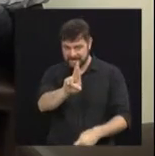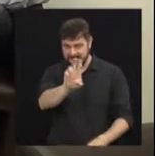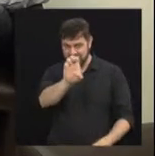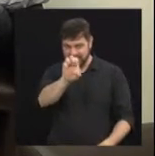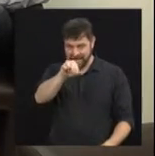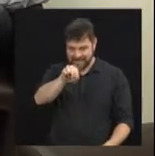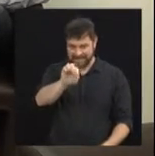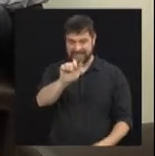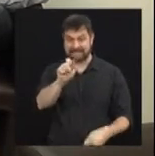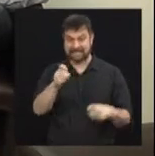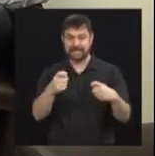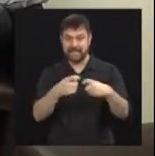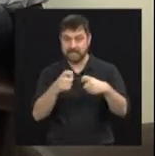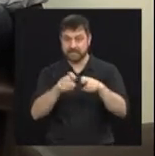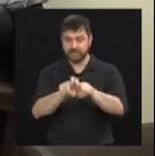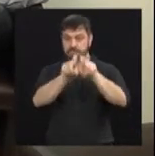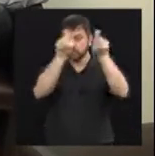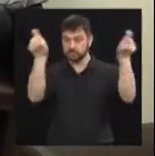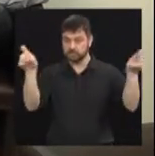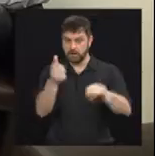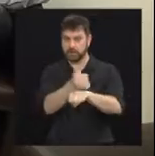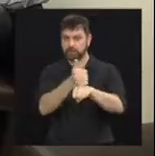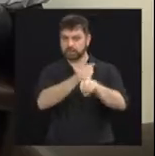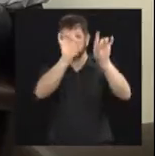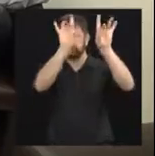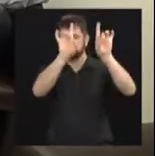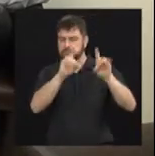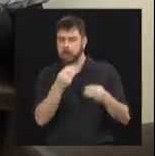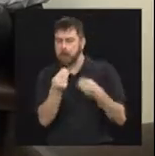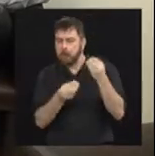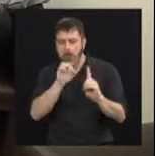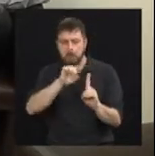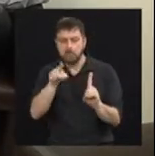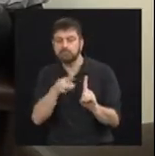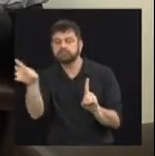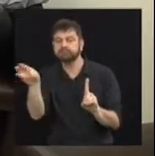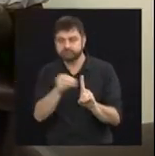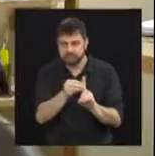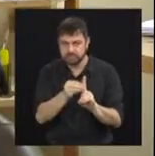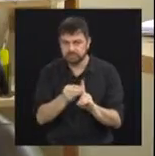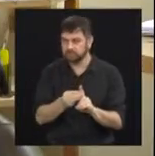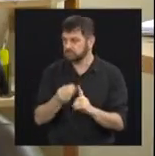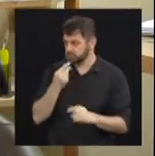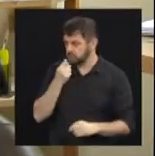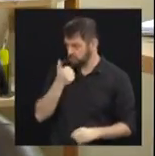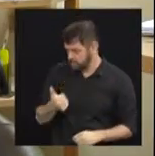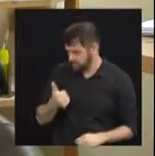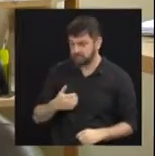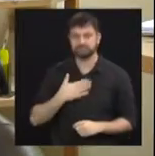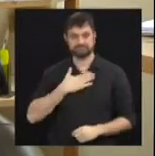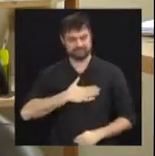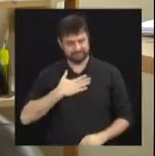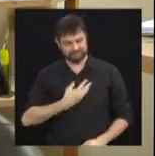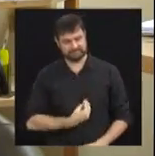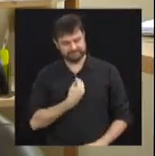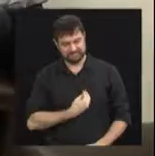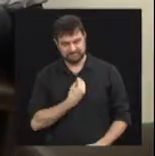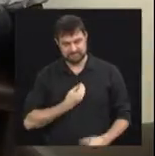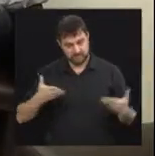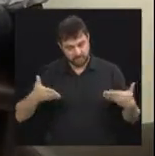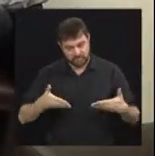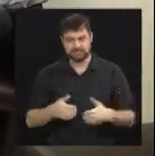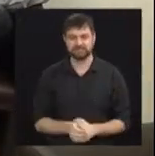médica, ginecologista e especialista no assunto de reprodução humana. Tudo bem, doutora? Tudo bem, é um prazer estar aqui com vocês